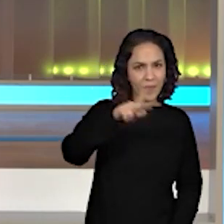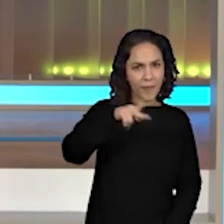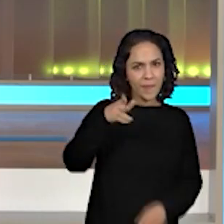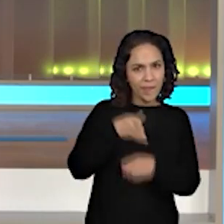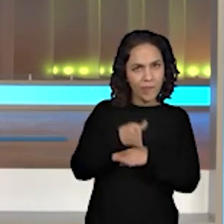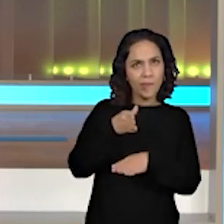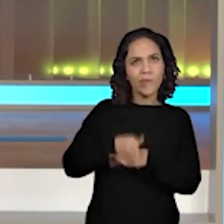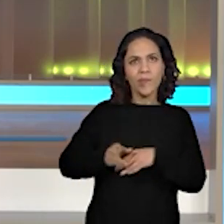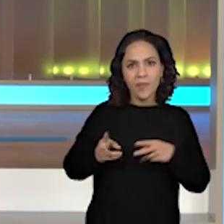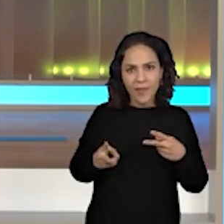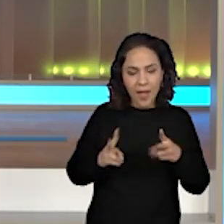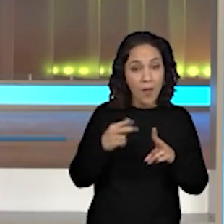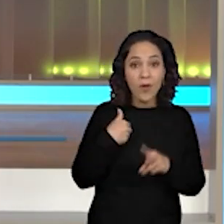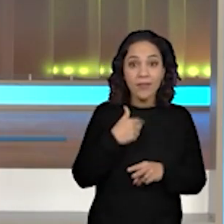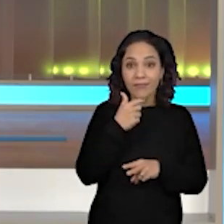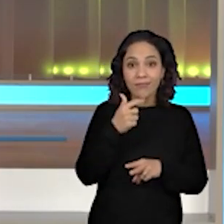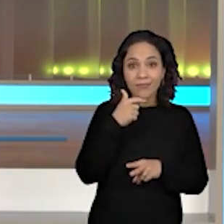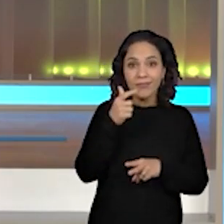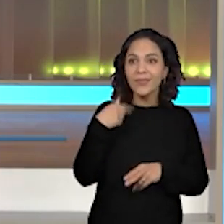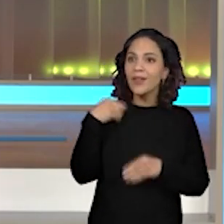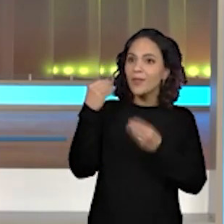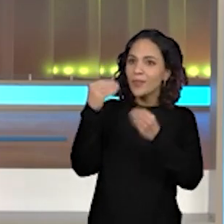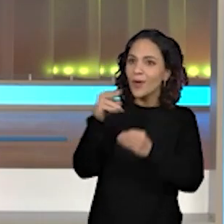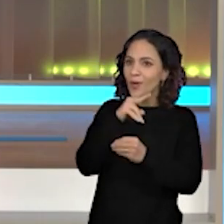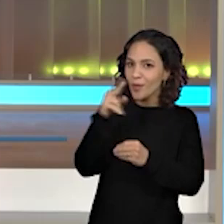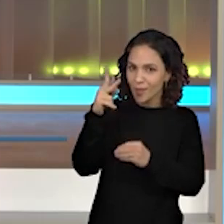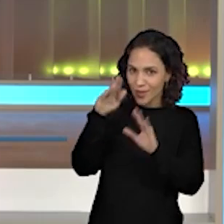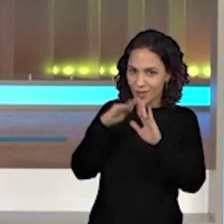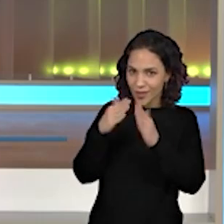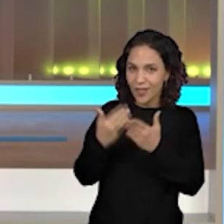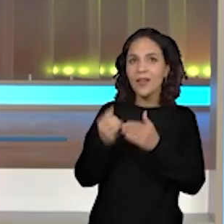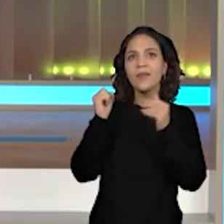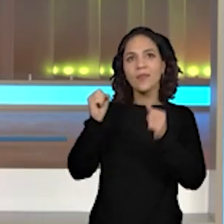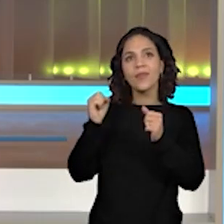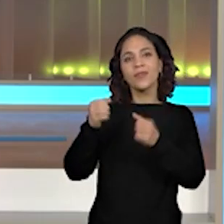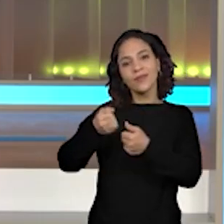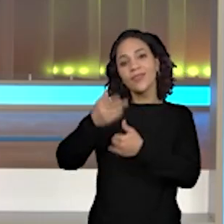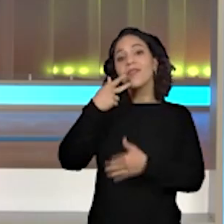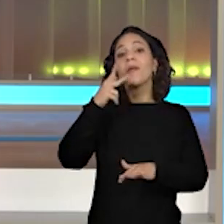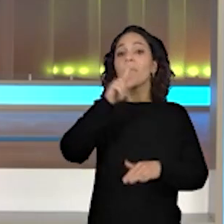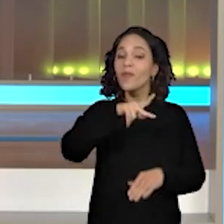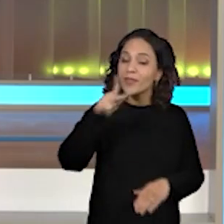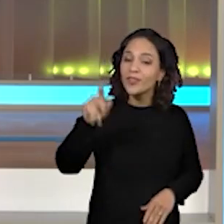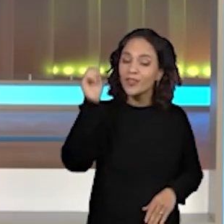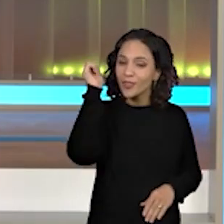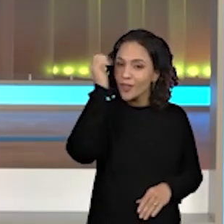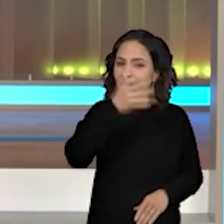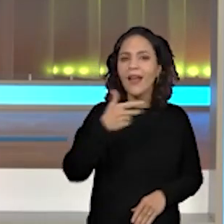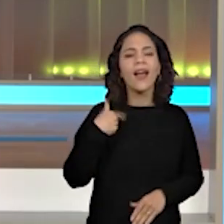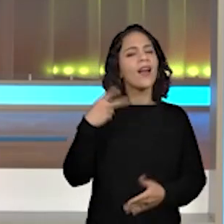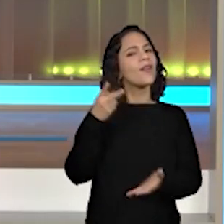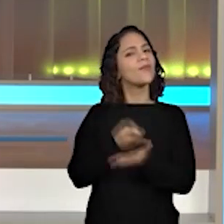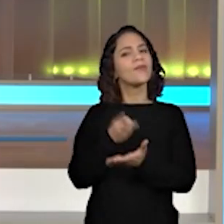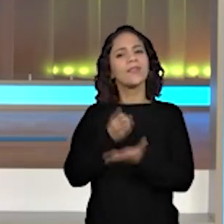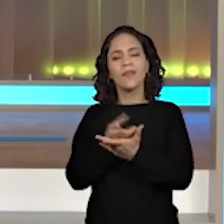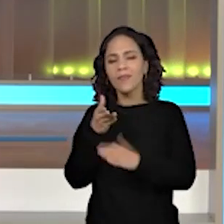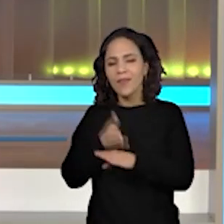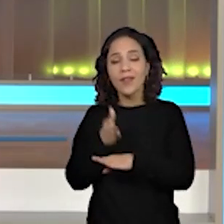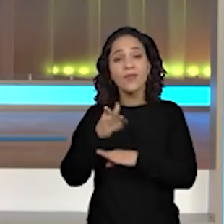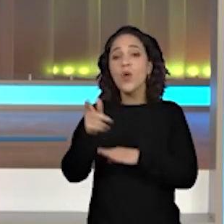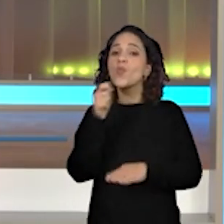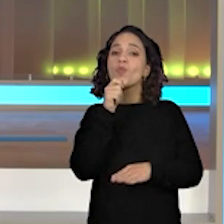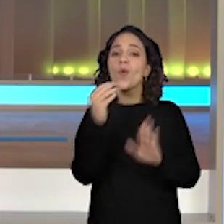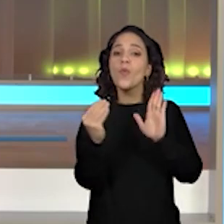e eu não consegui ainda trazer o nome da sua escola, pode escrever, professor Joelson. Eu sempre participo e você ainda